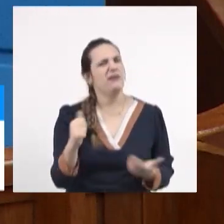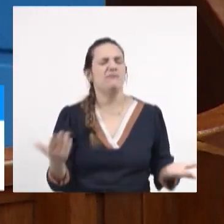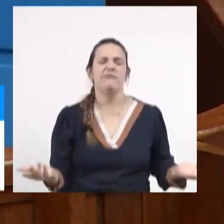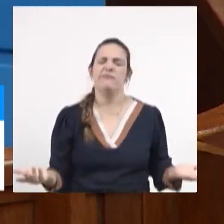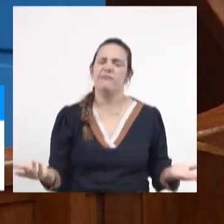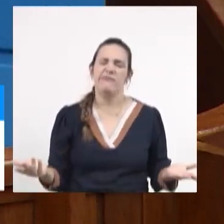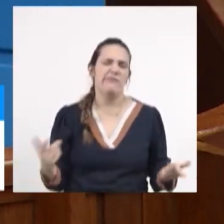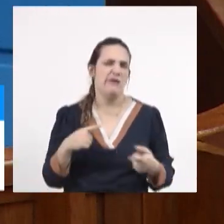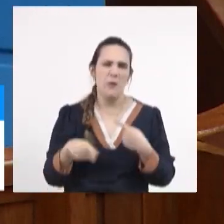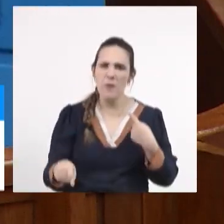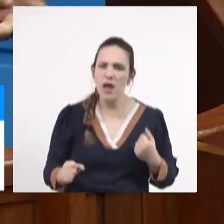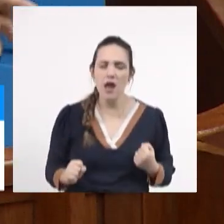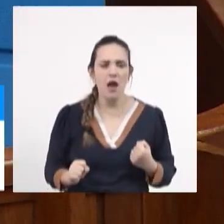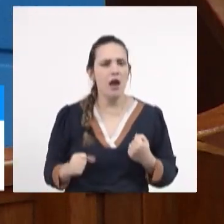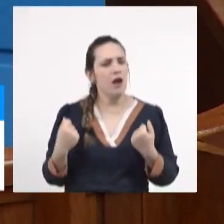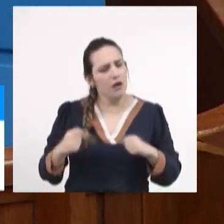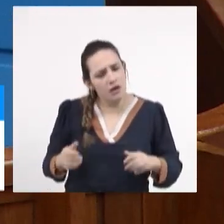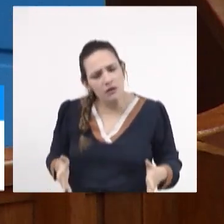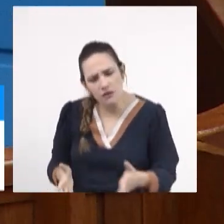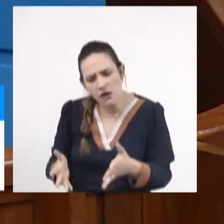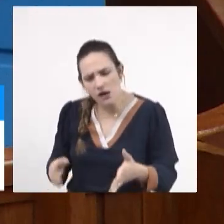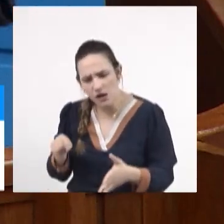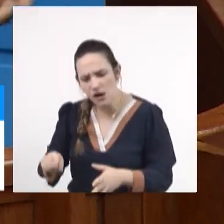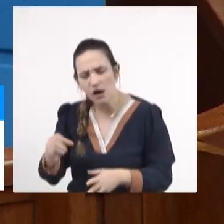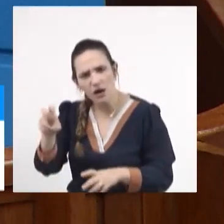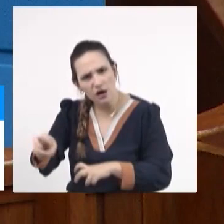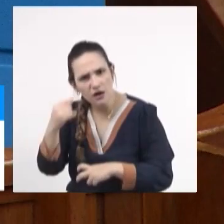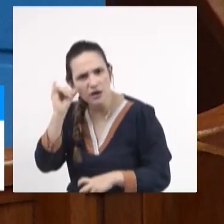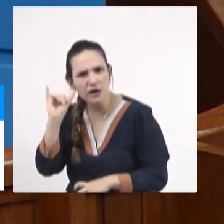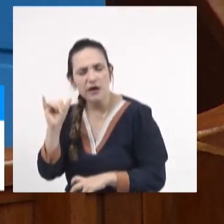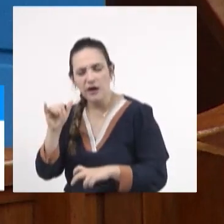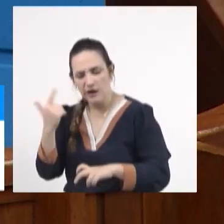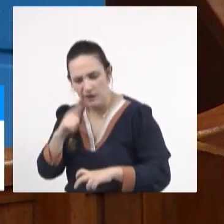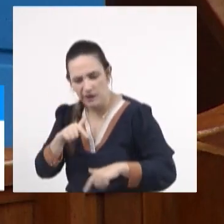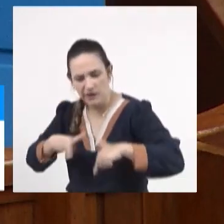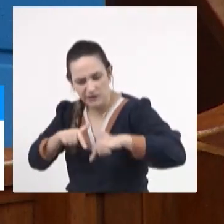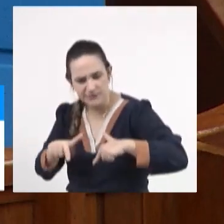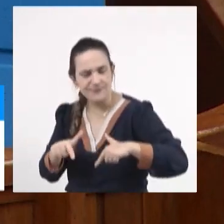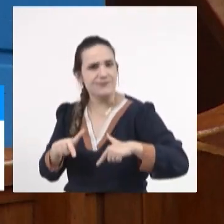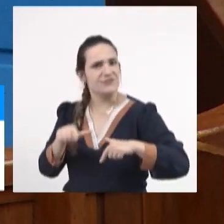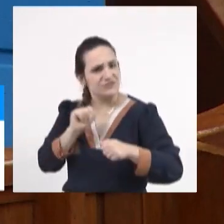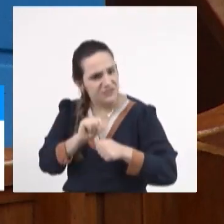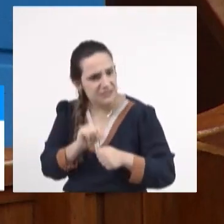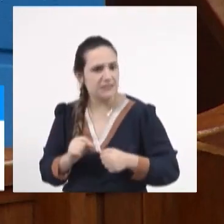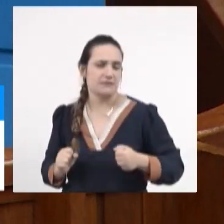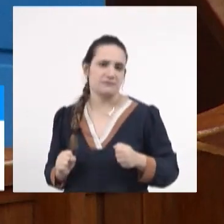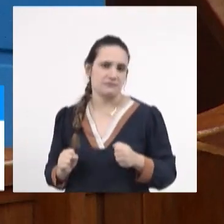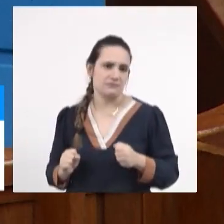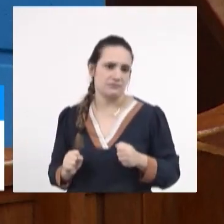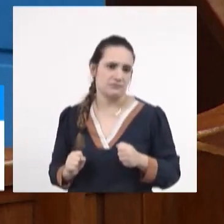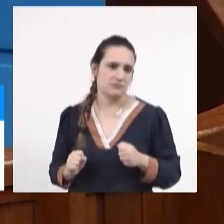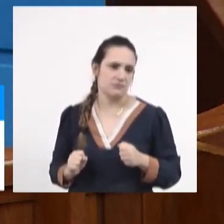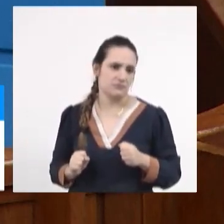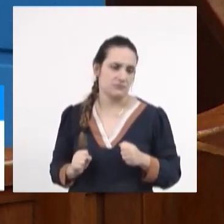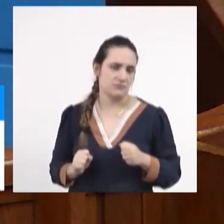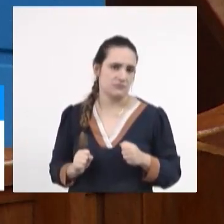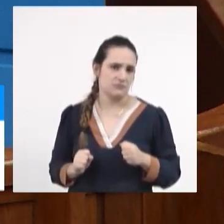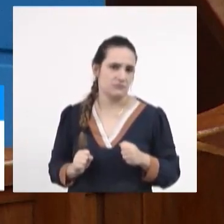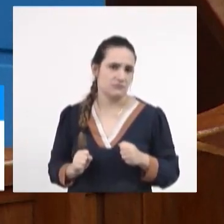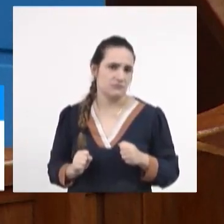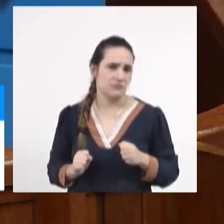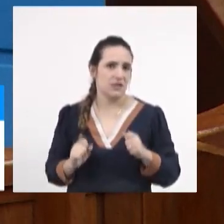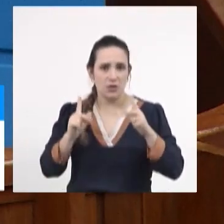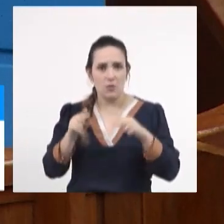investia, para que eles pudessem produzir, trabalhar, como trabalha e produz os índios lá em cima, no